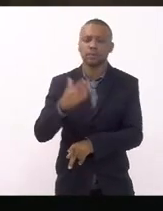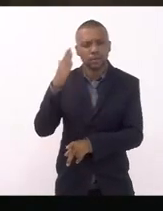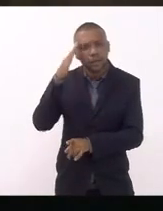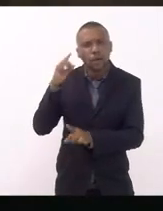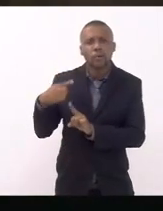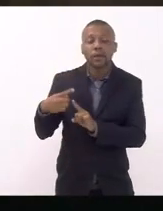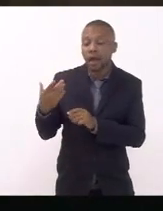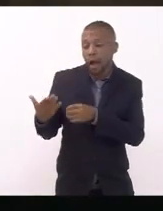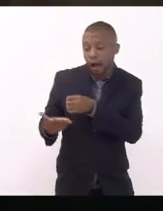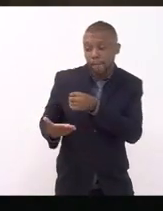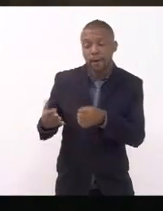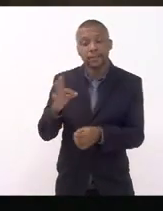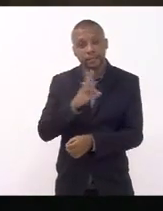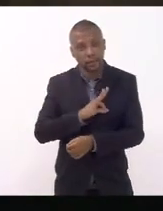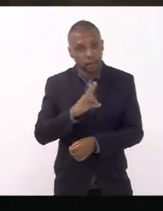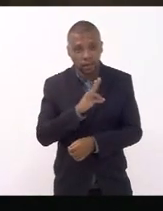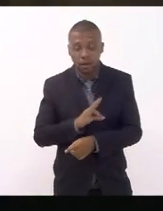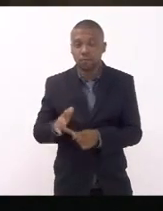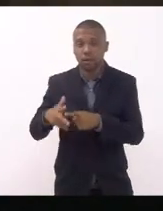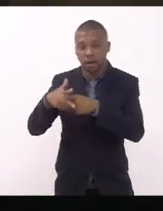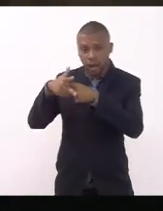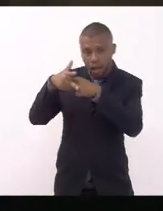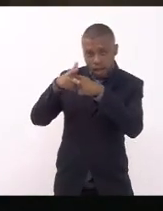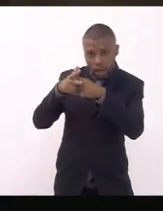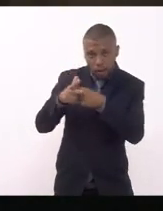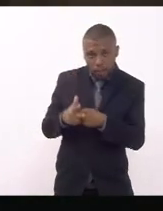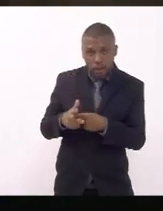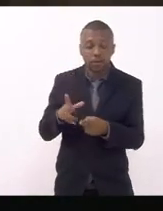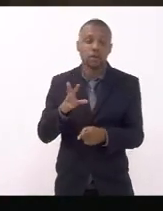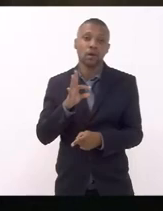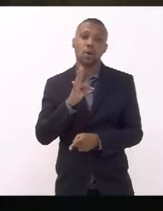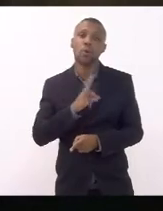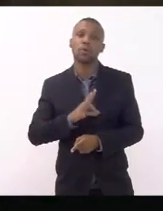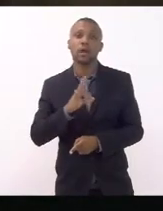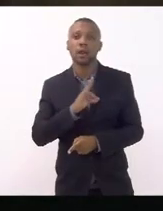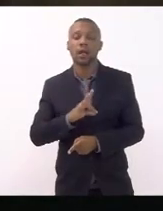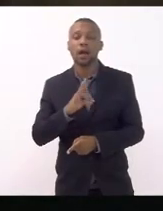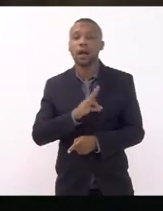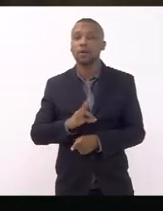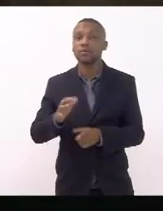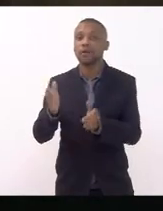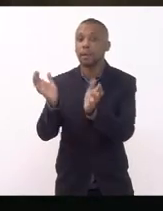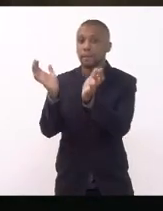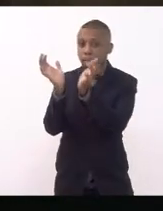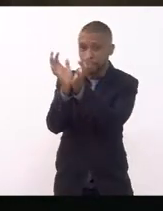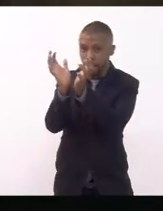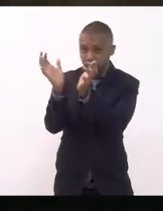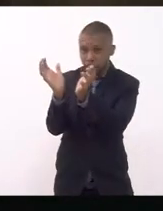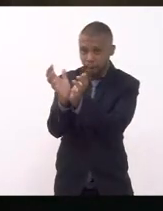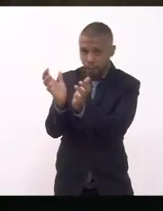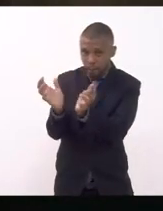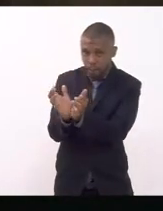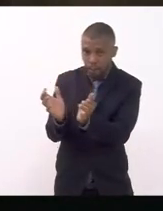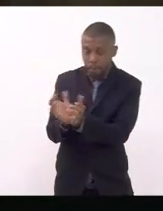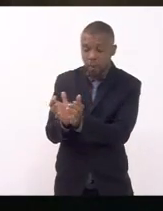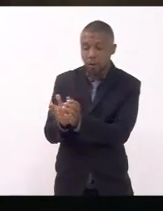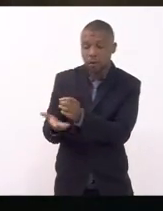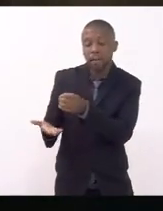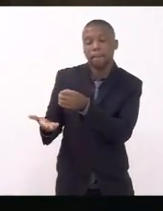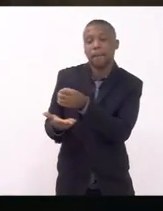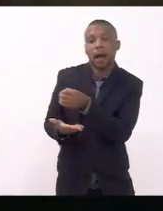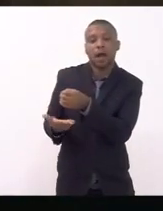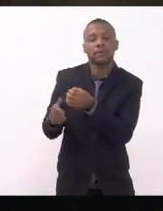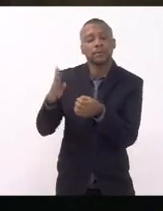o piso, ele regulamenta o salário de categorias muito basilares,